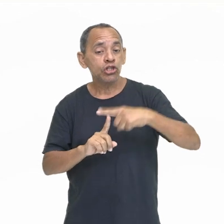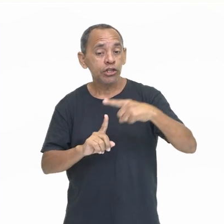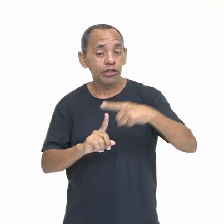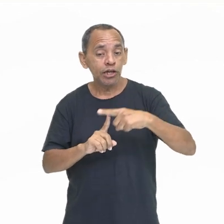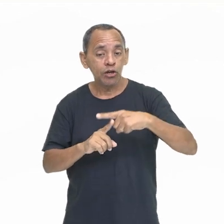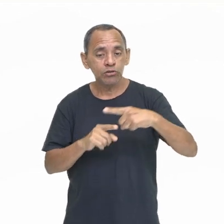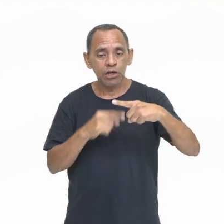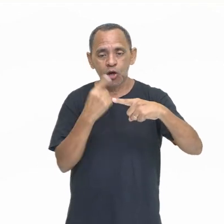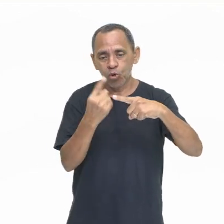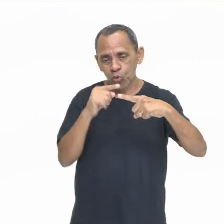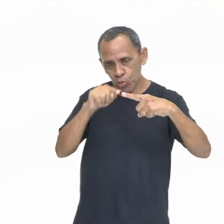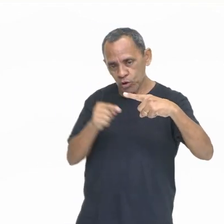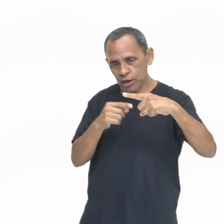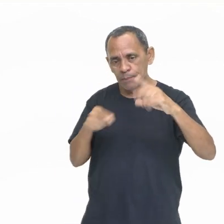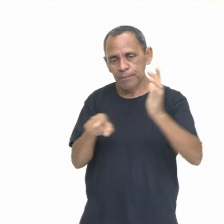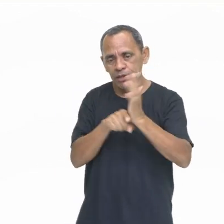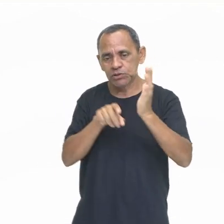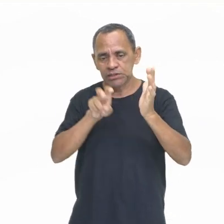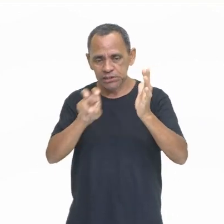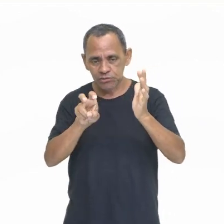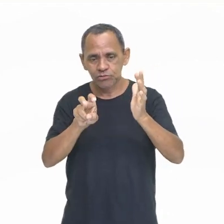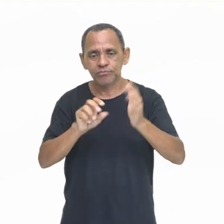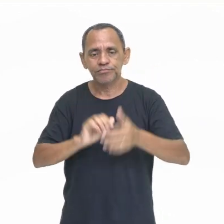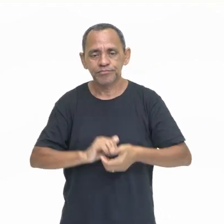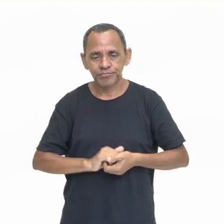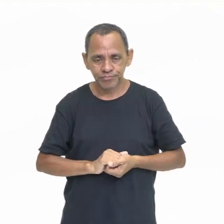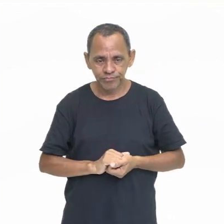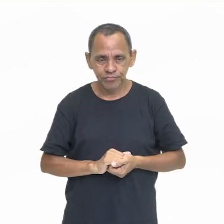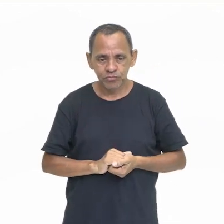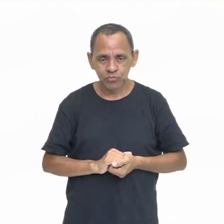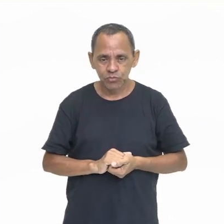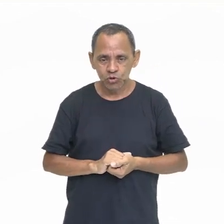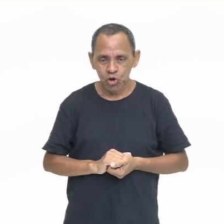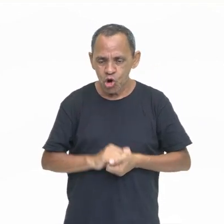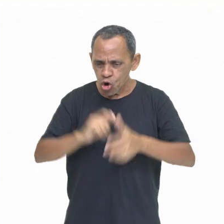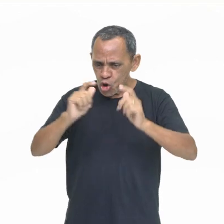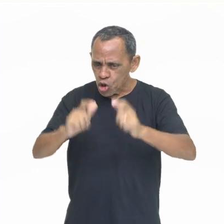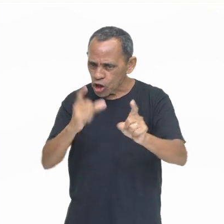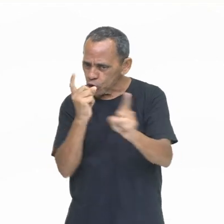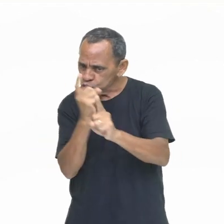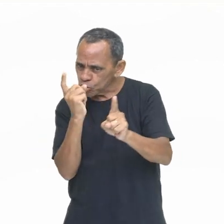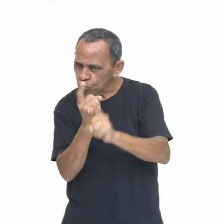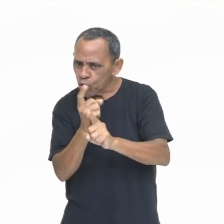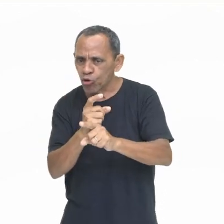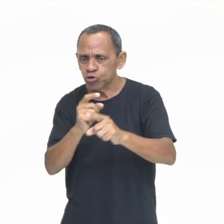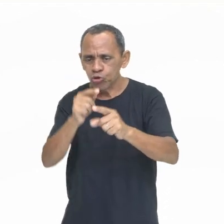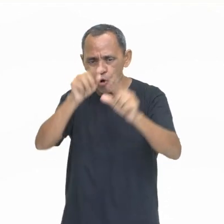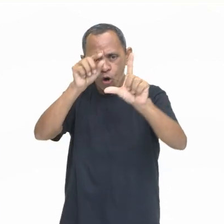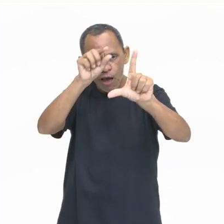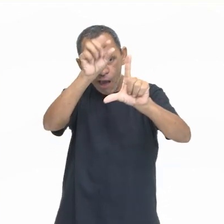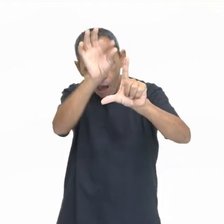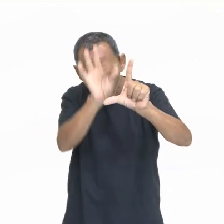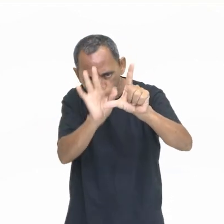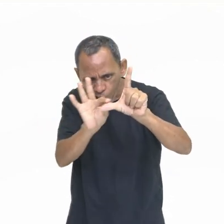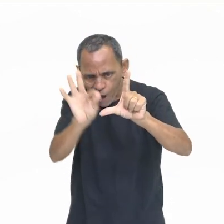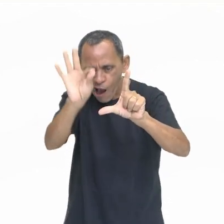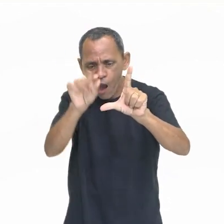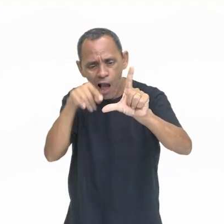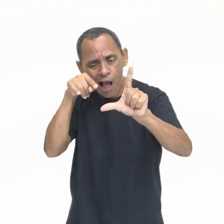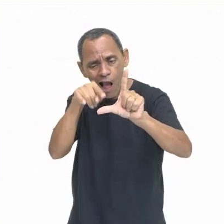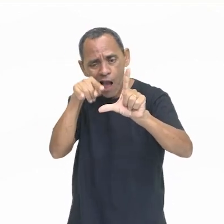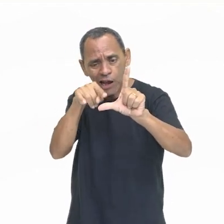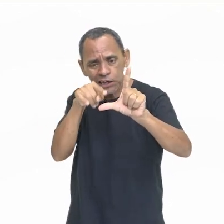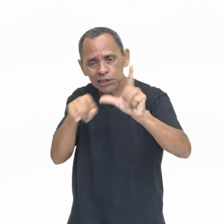ó, podemos afirmar que nós temos nessa função, nós temos ponto de mínimo, e o vértice dessa função é